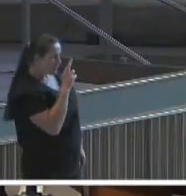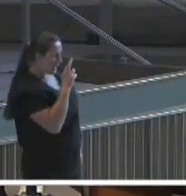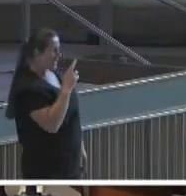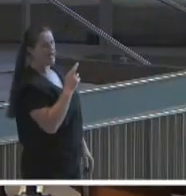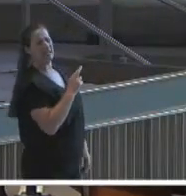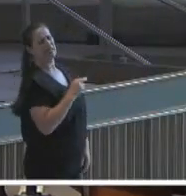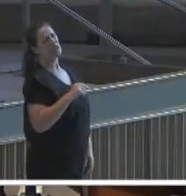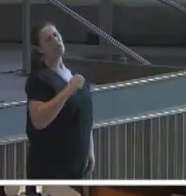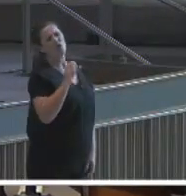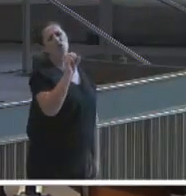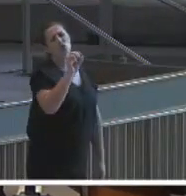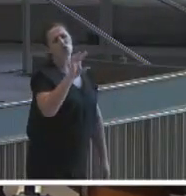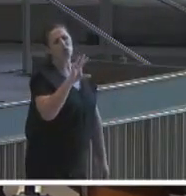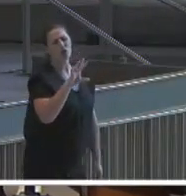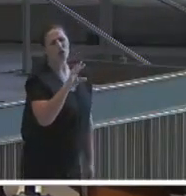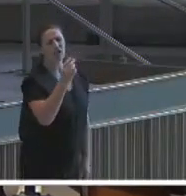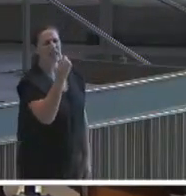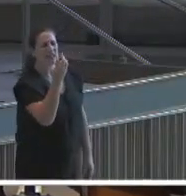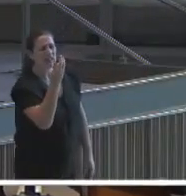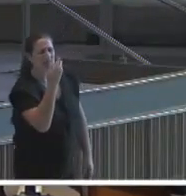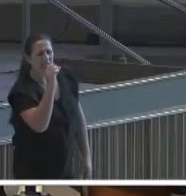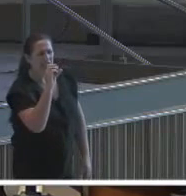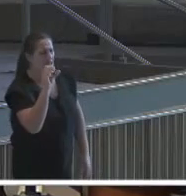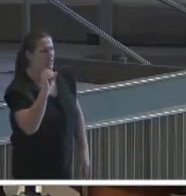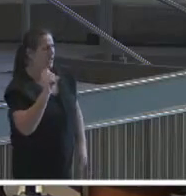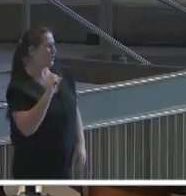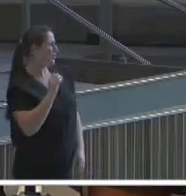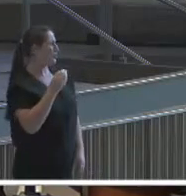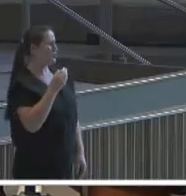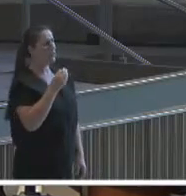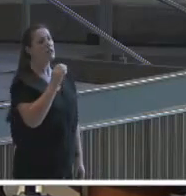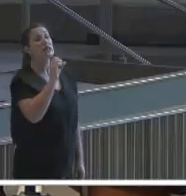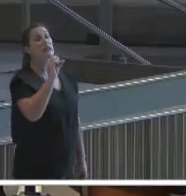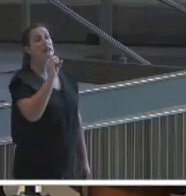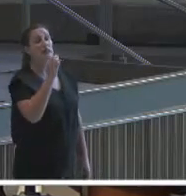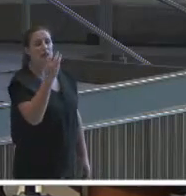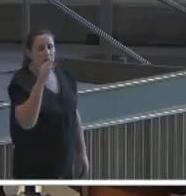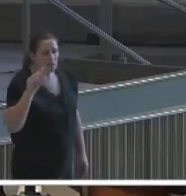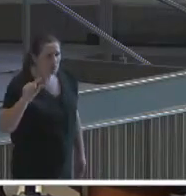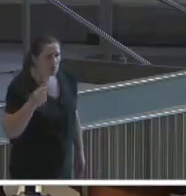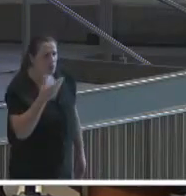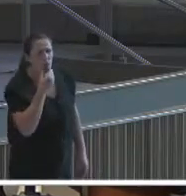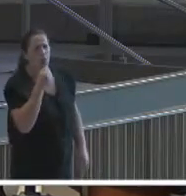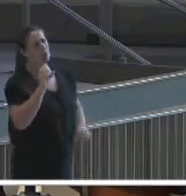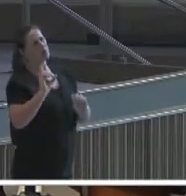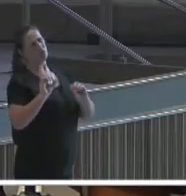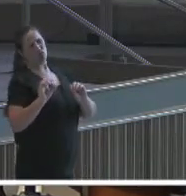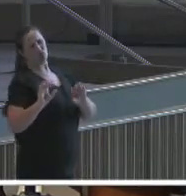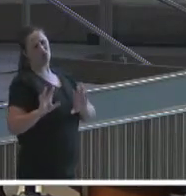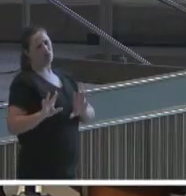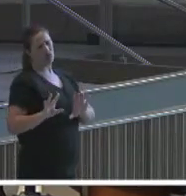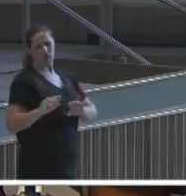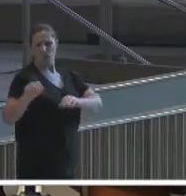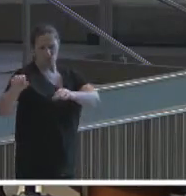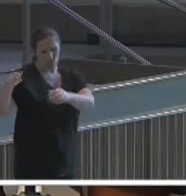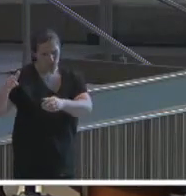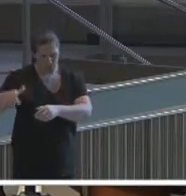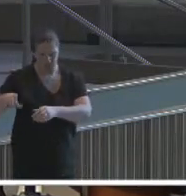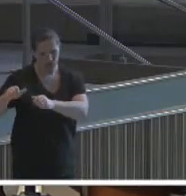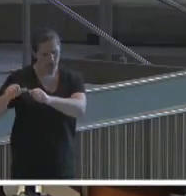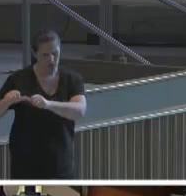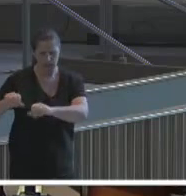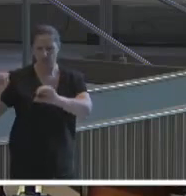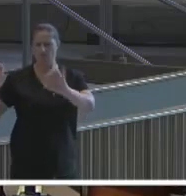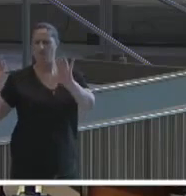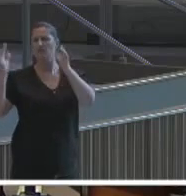toda, deixa o povo descansar, vão mandar só 3.000 homens, deixa o povo todo aí, festejando,